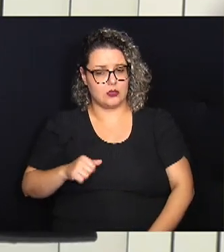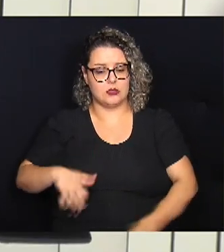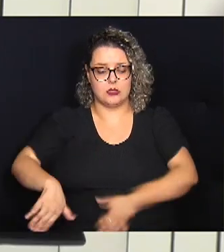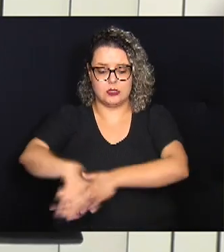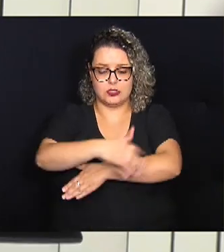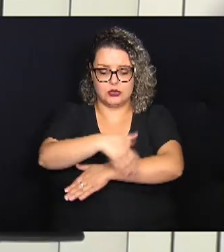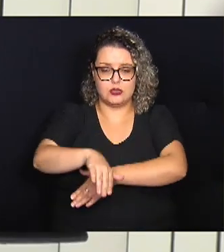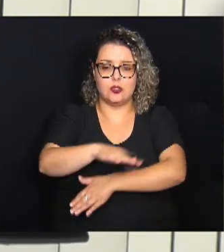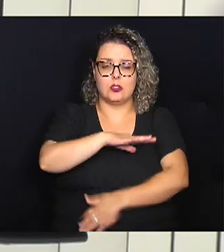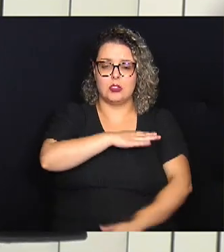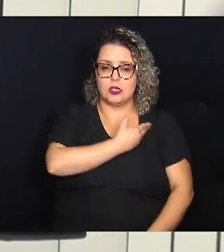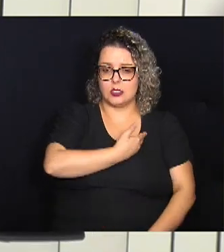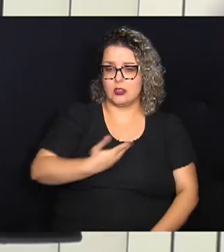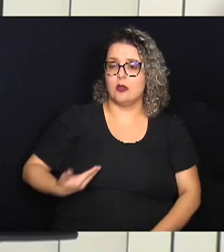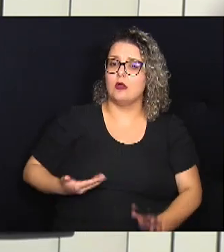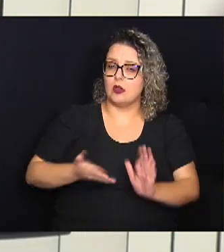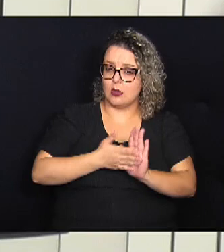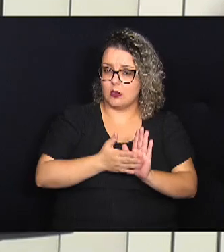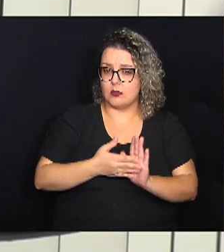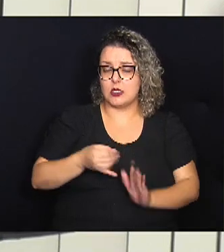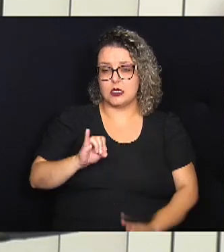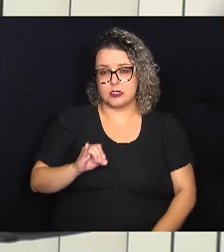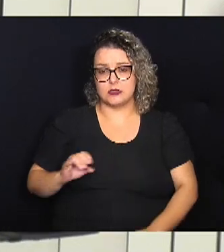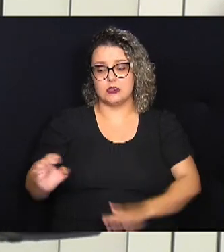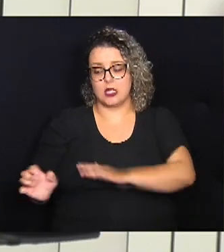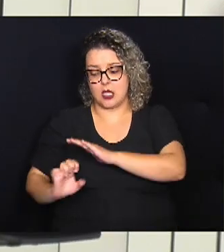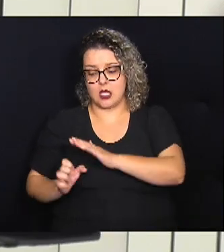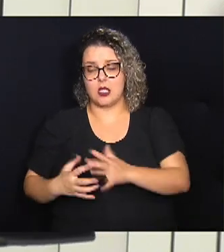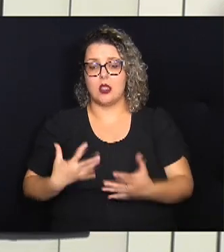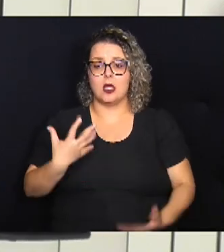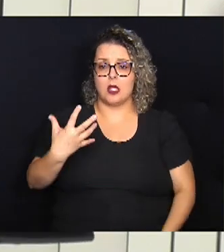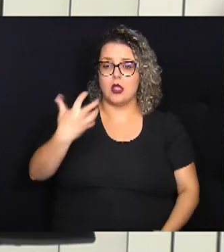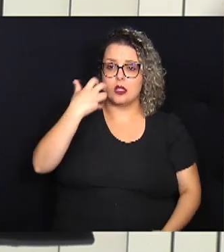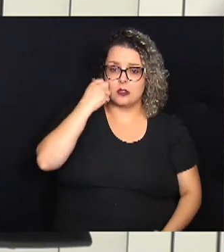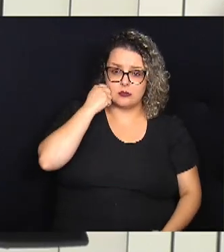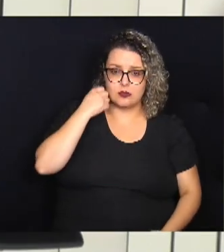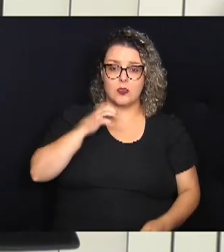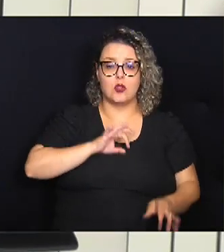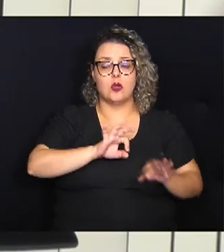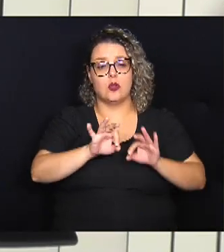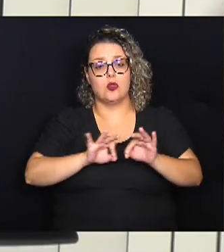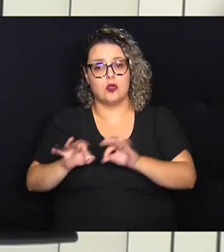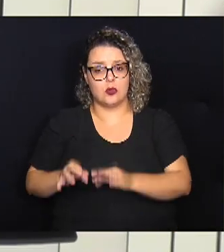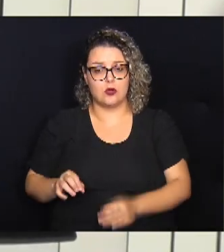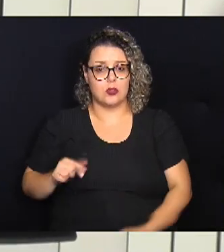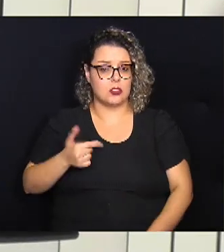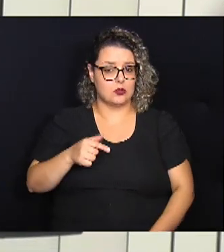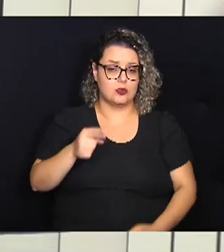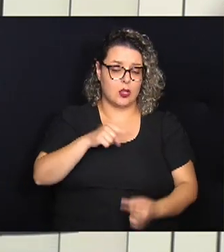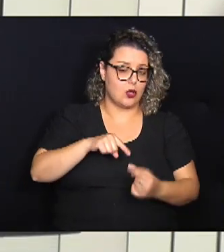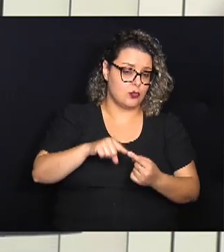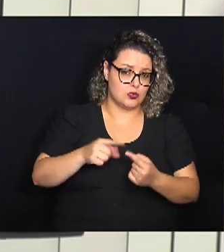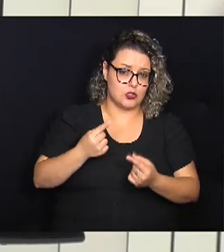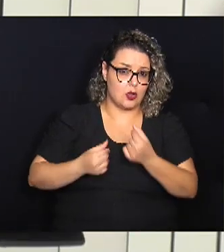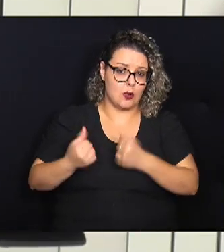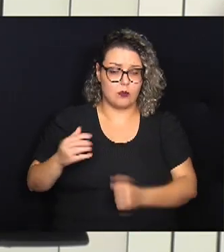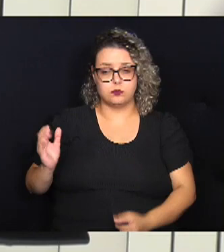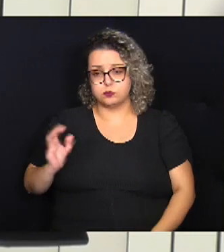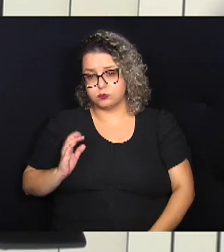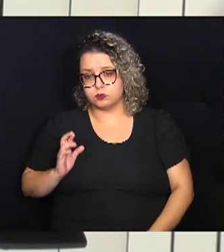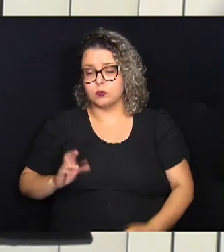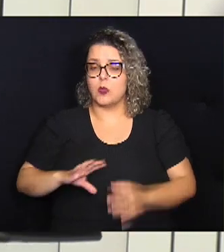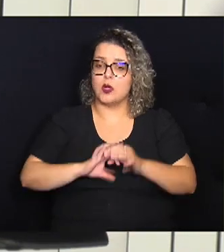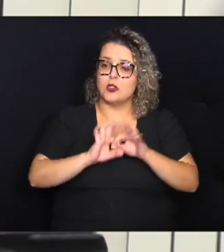proposta determina que se as entidades adotantes forem organizações sem fins lucrativos que